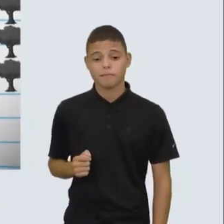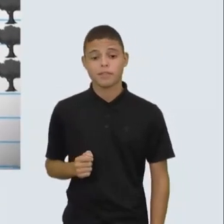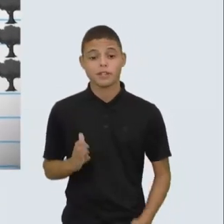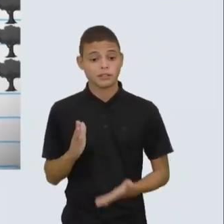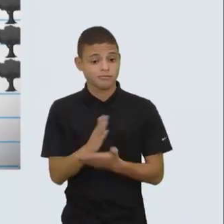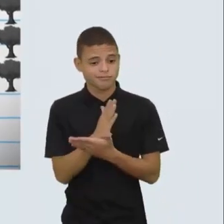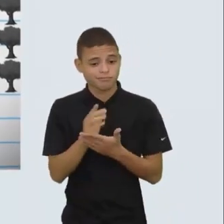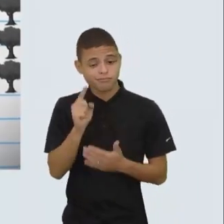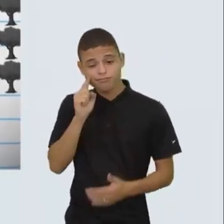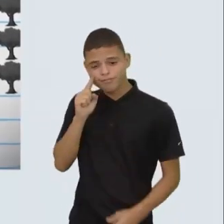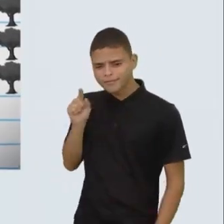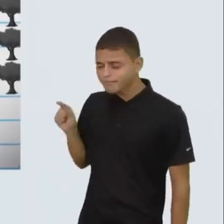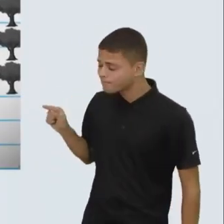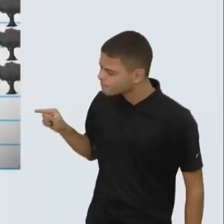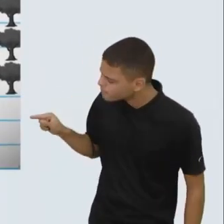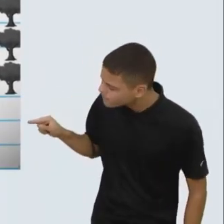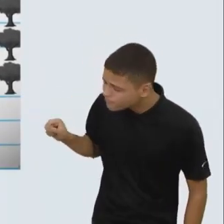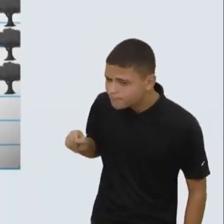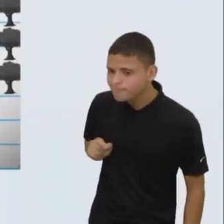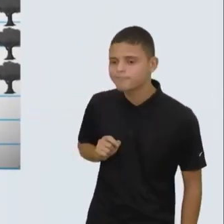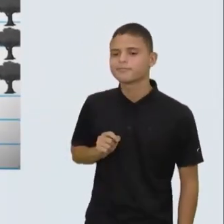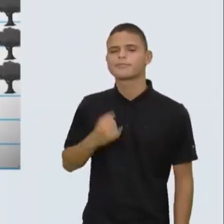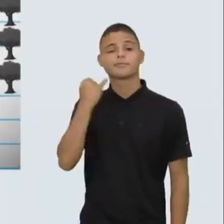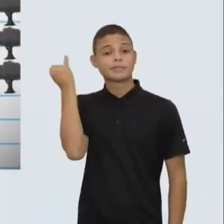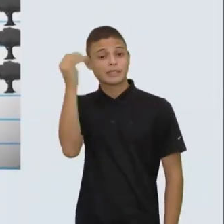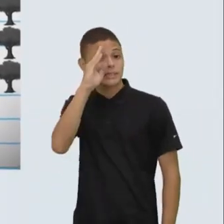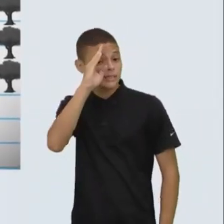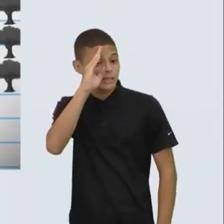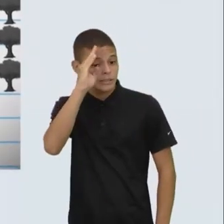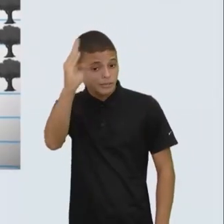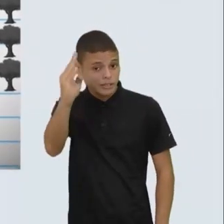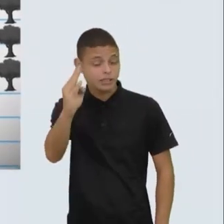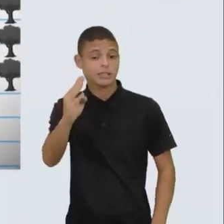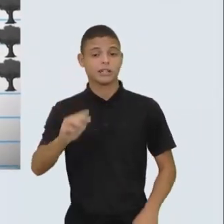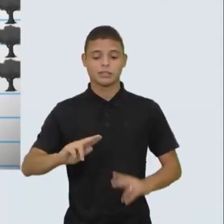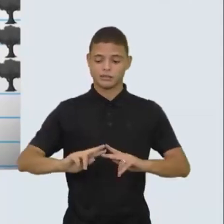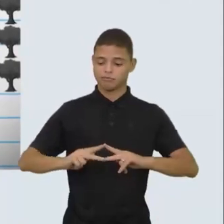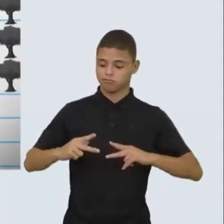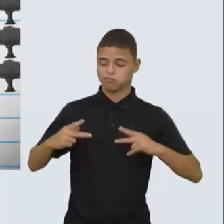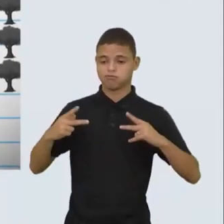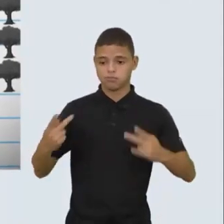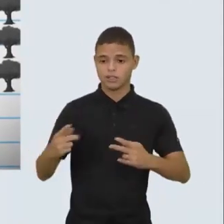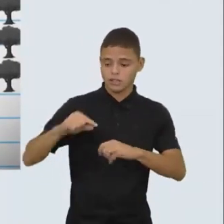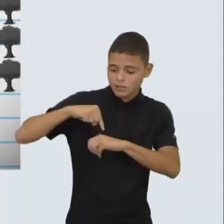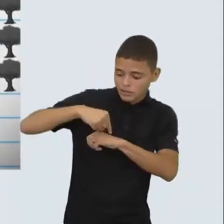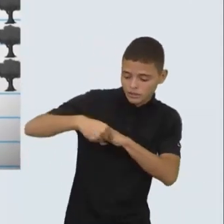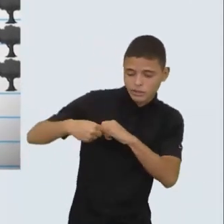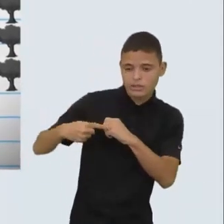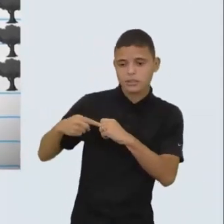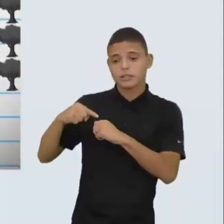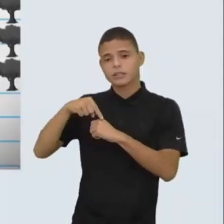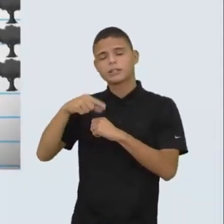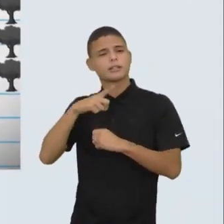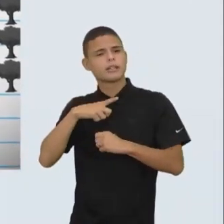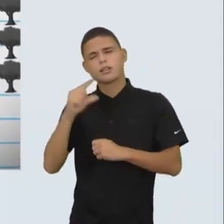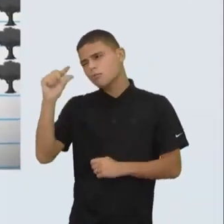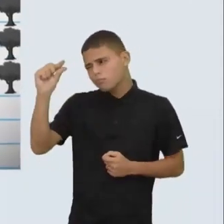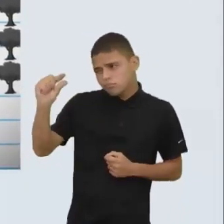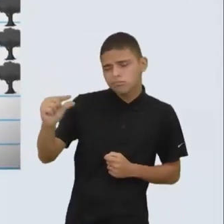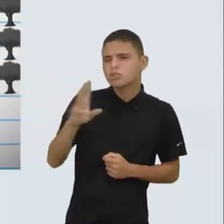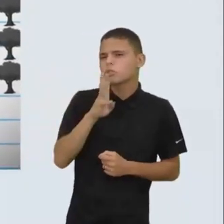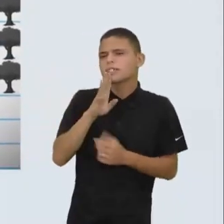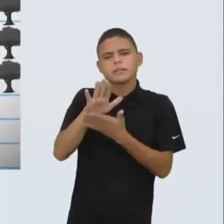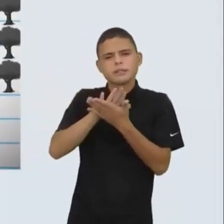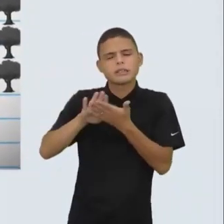e os invertebrados, fundamentais para os serviços que a natureza pode oferecer aos humanos, têm suas contribuições ainda pouco conhecidas